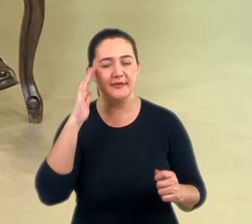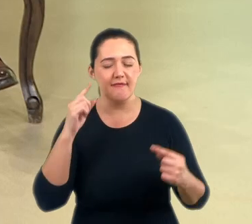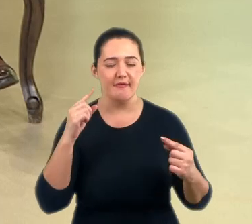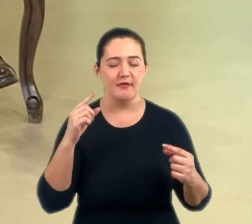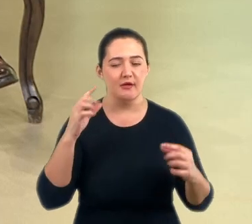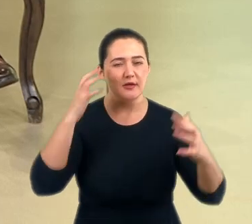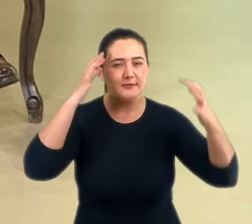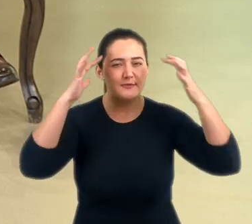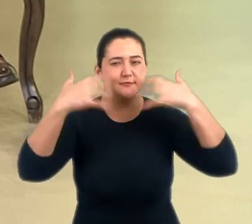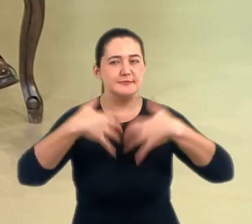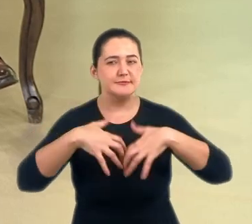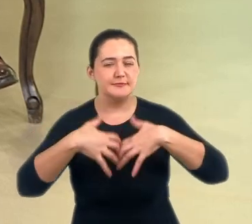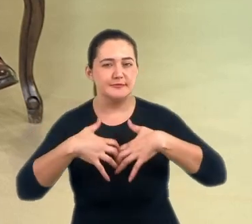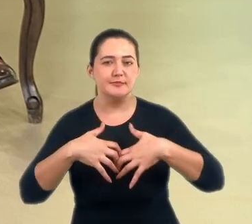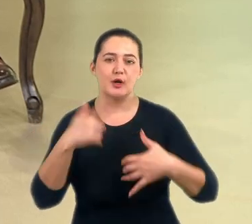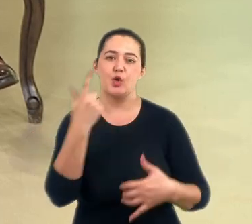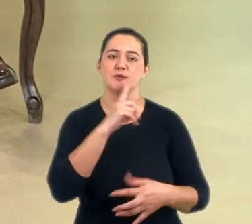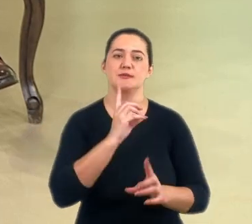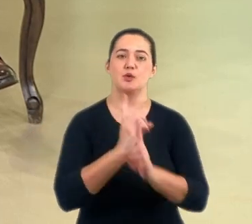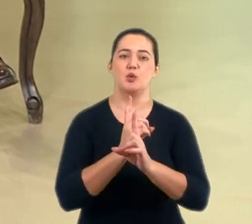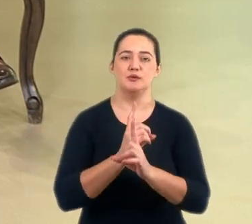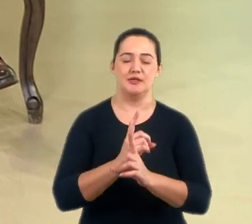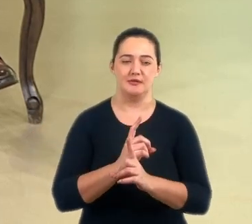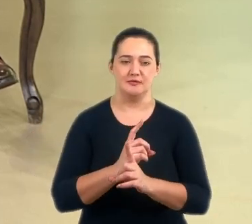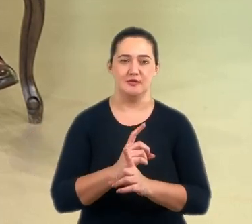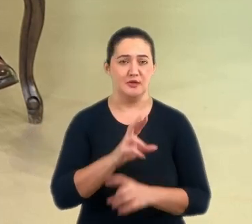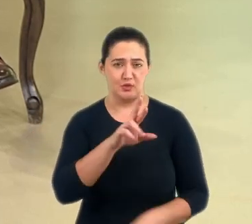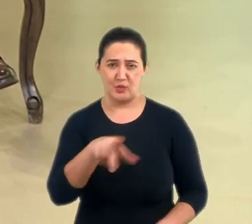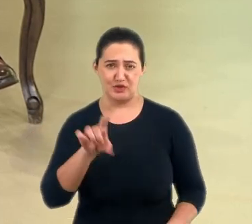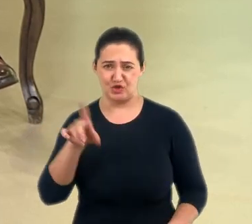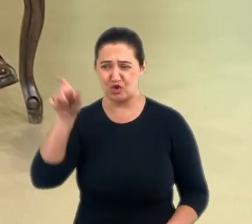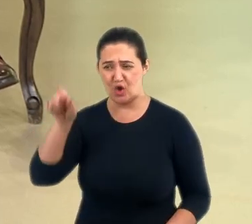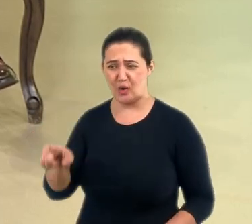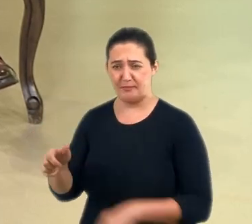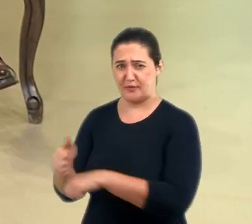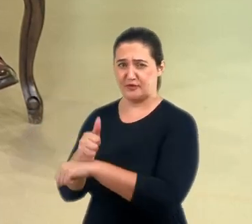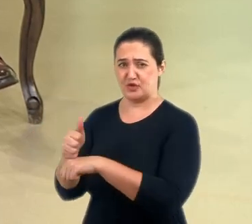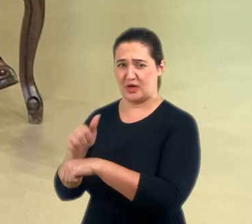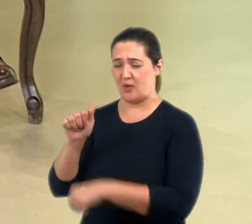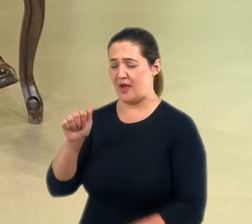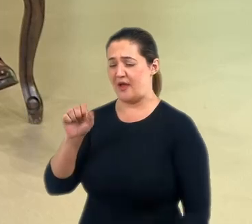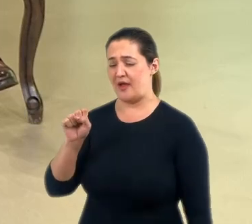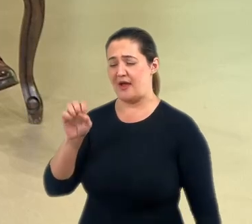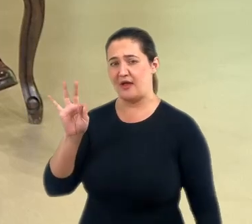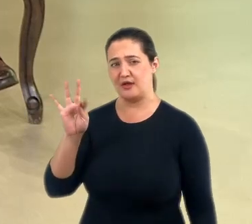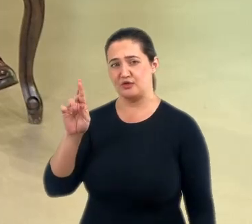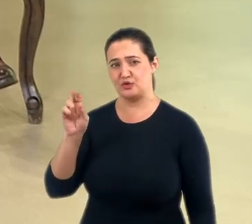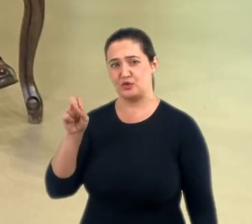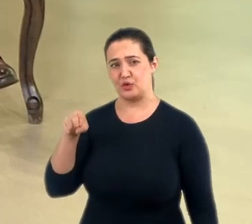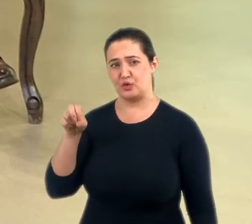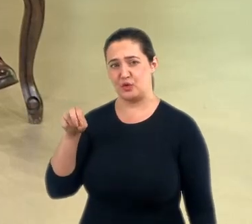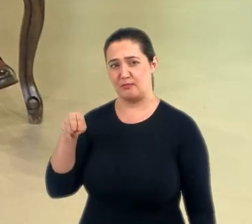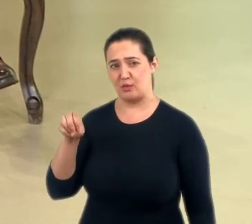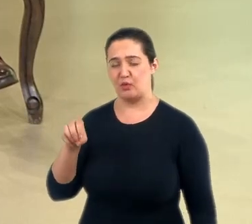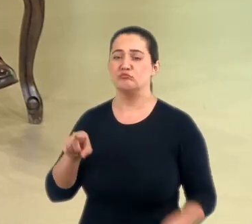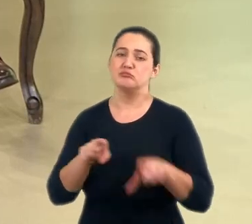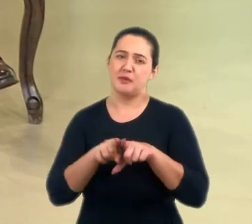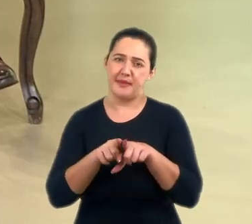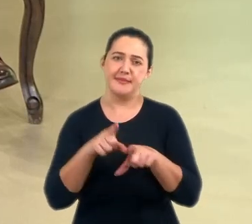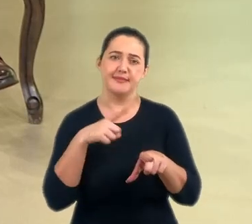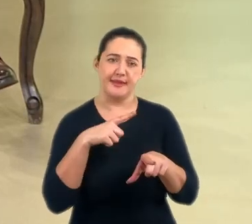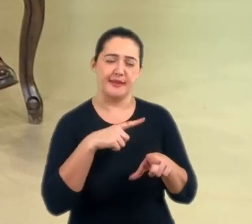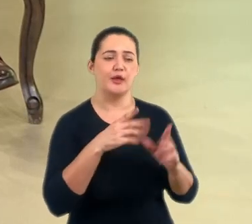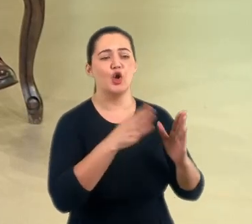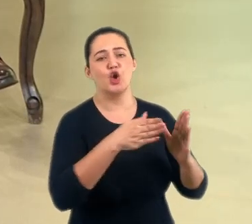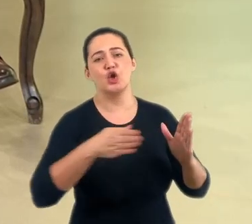É lógico que eu estou simplificando a coisa aqui, e não é apenas com os astrônomos que nós trabalhamos. Você também pega a cronologia dos reis, você